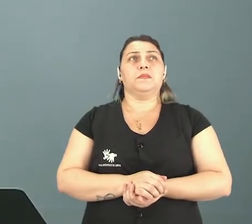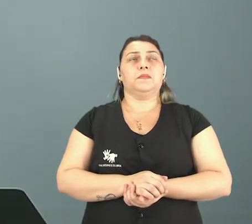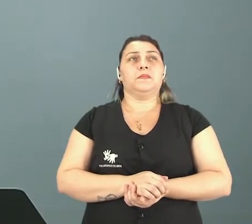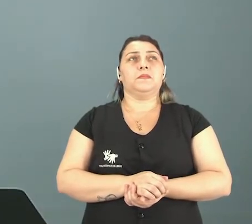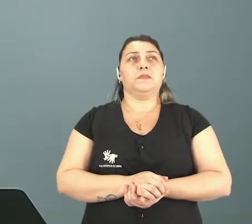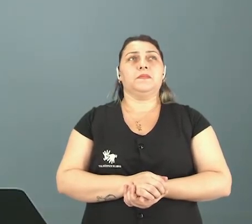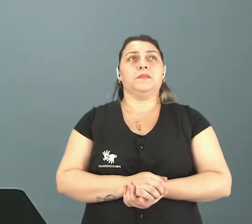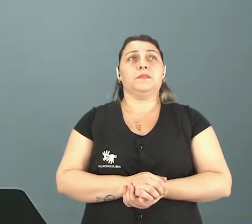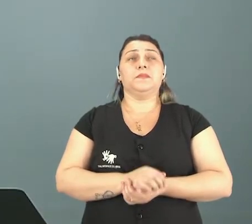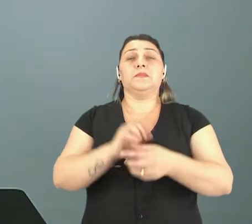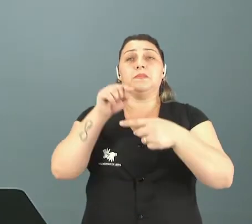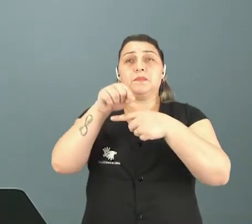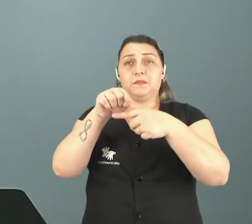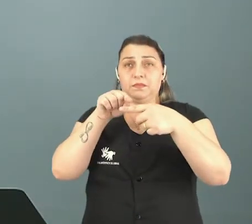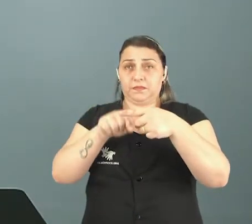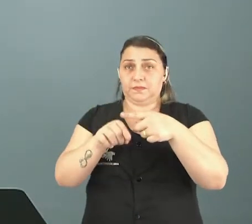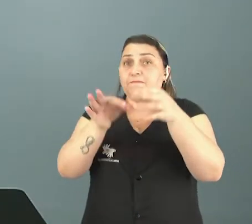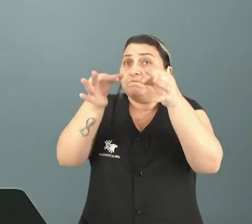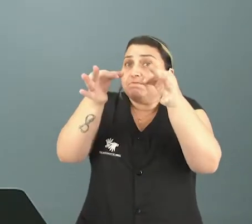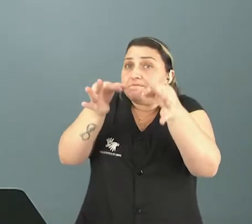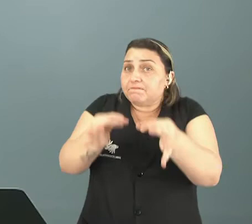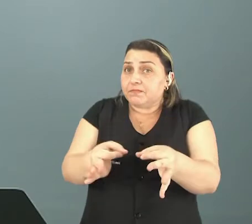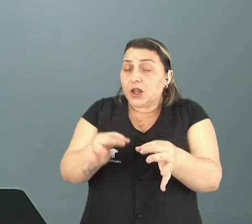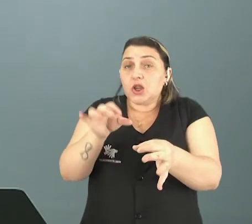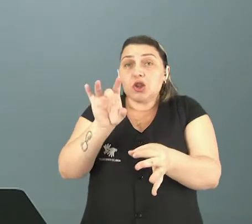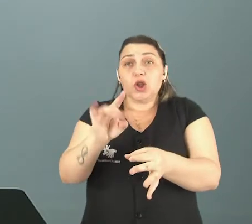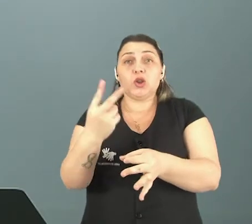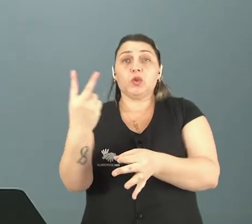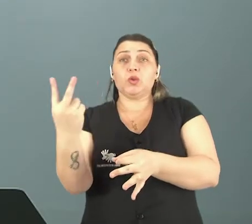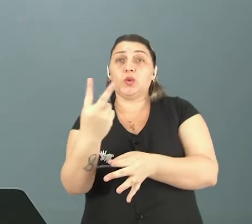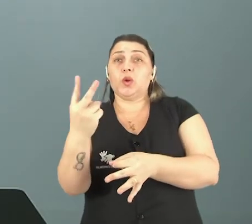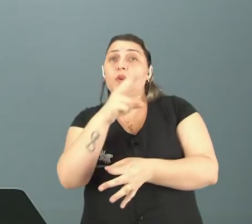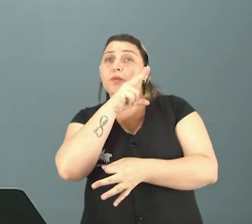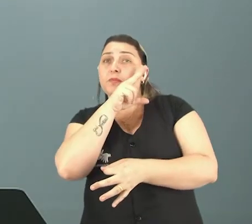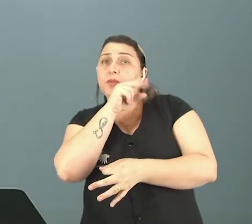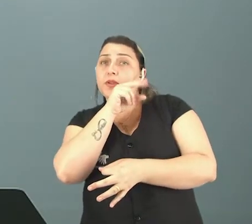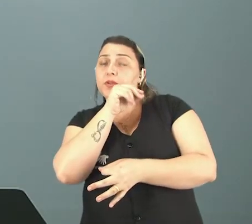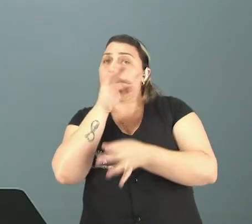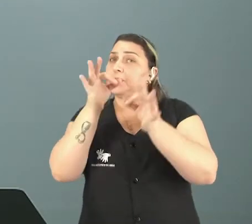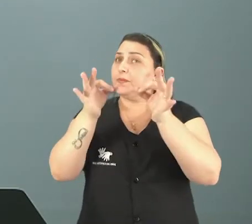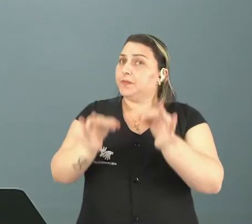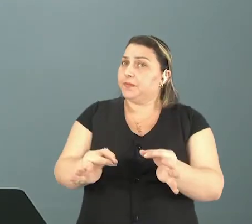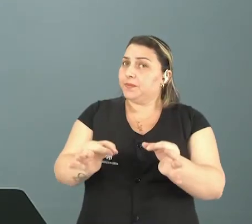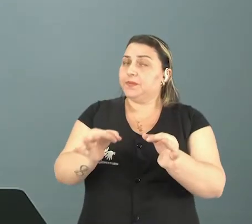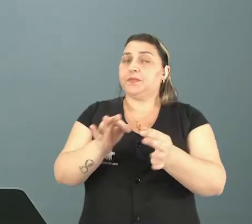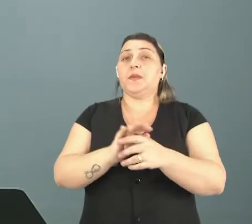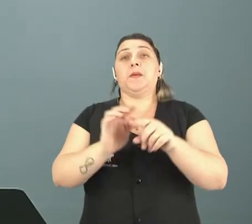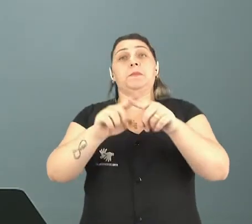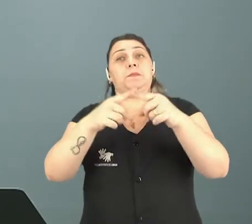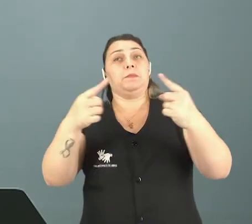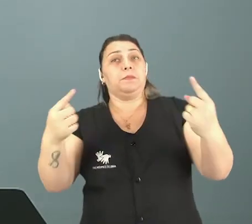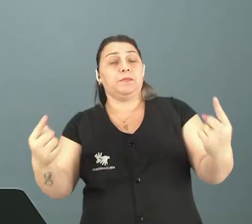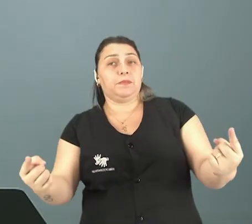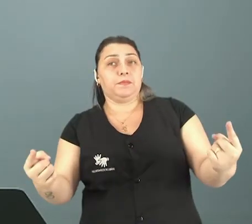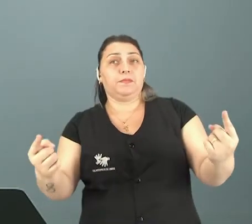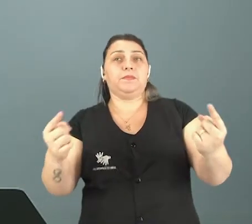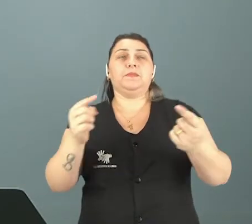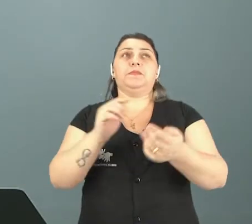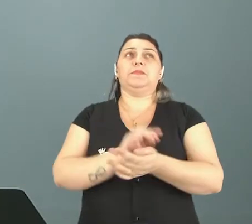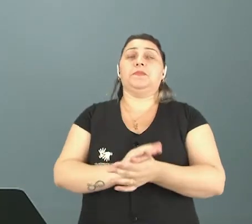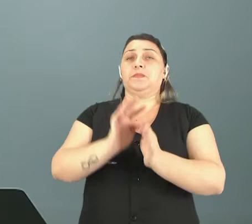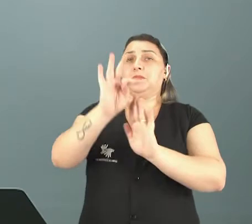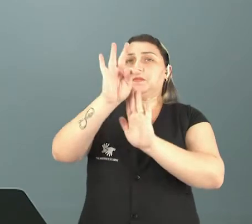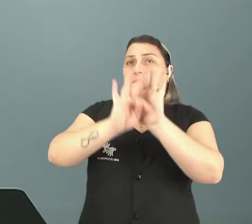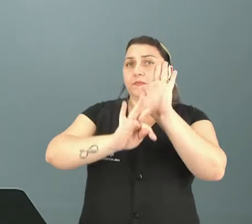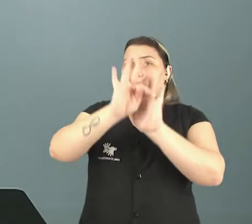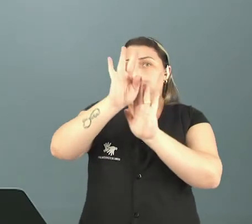Aqui seria uma divisão justa se fosse só 2 patinhos, certo? Mas, no decorrer do